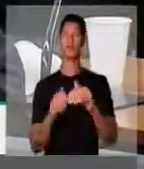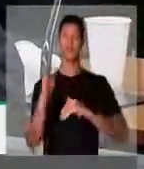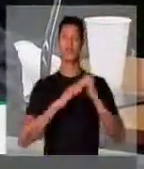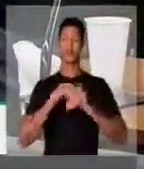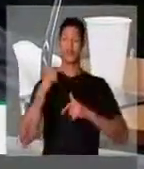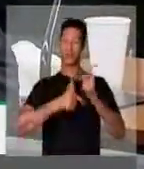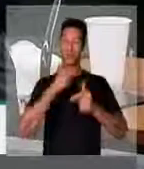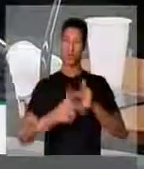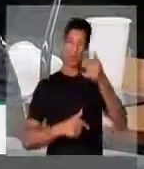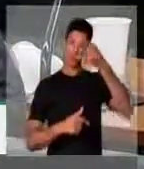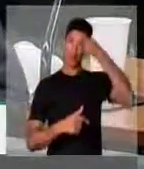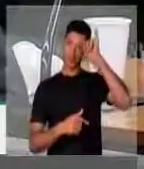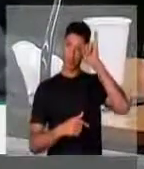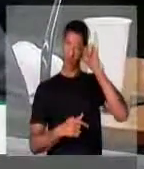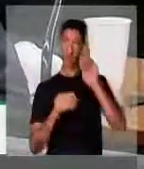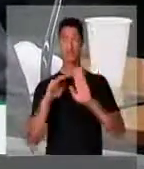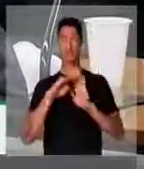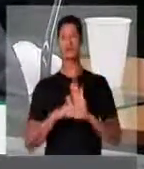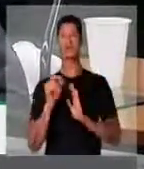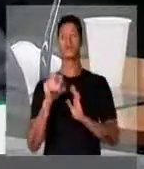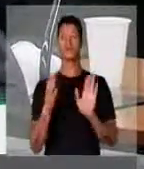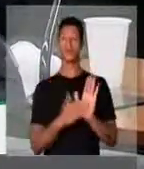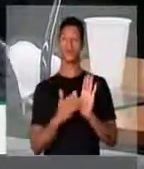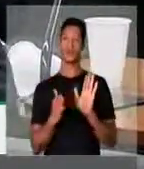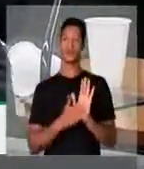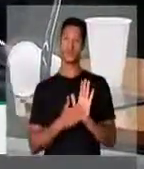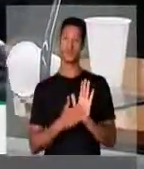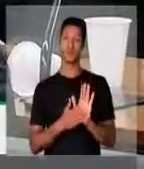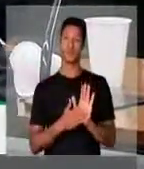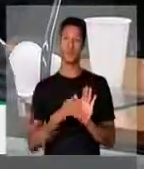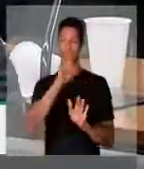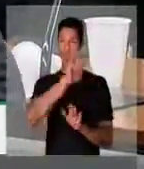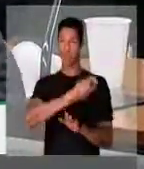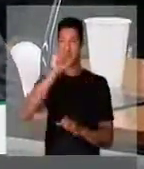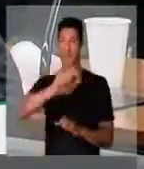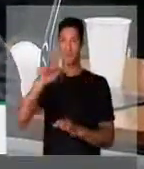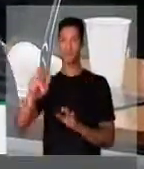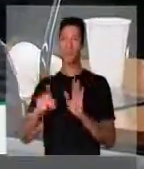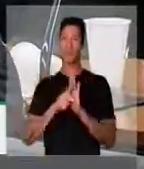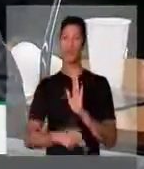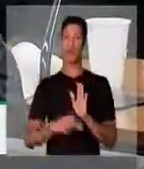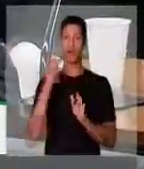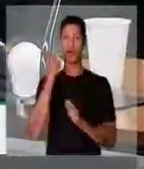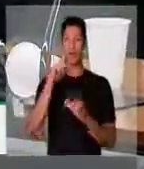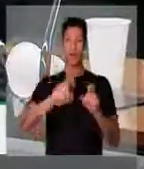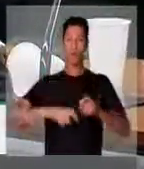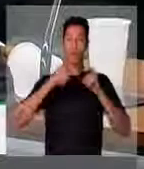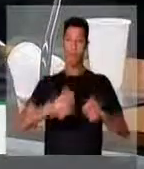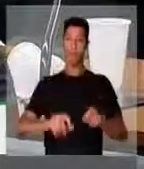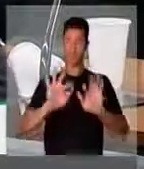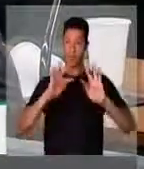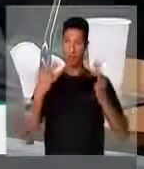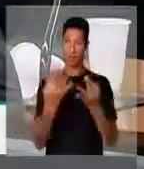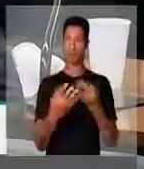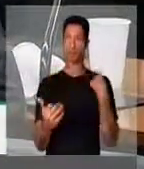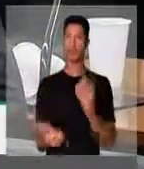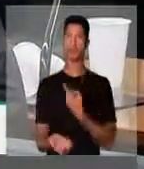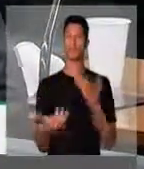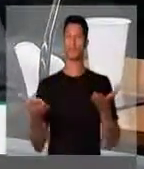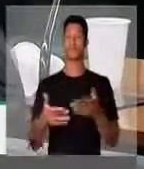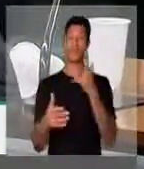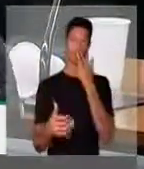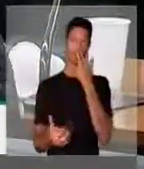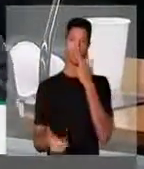sobre os trabalhadores rurais, na medida em que se propõe uma individualização para os agricultores familiares, nós